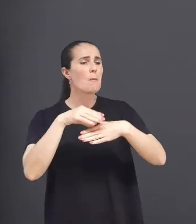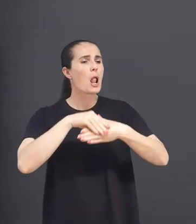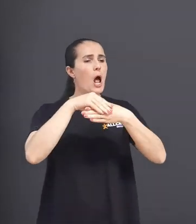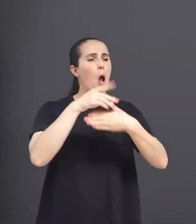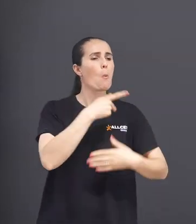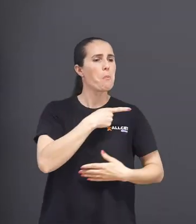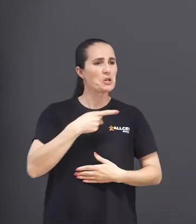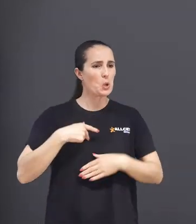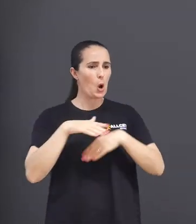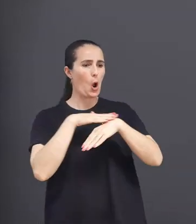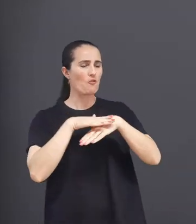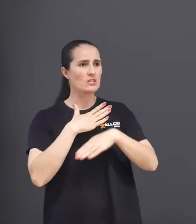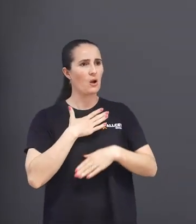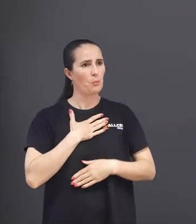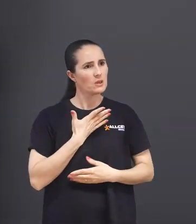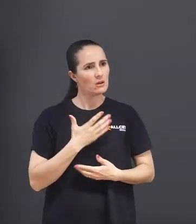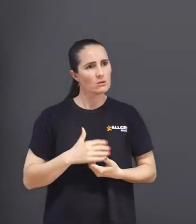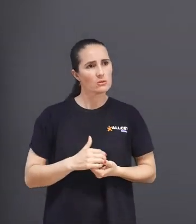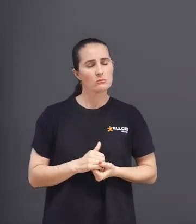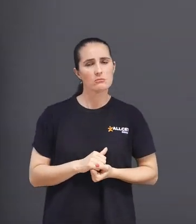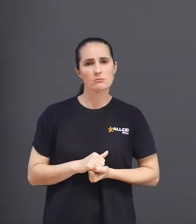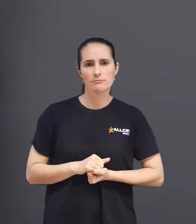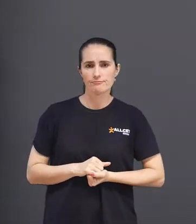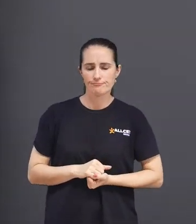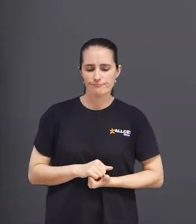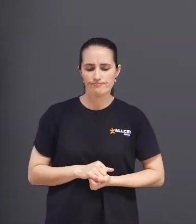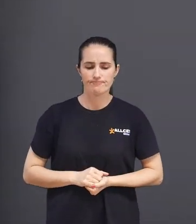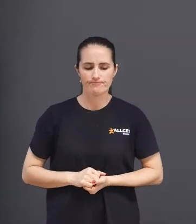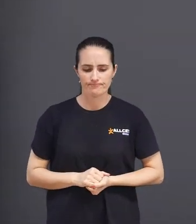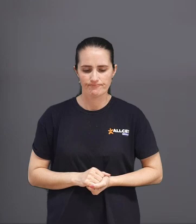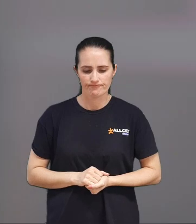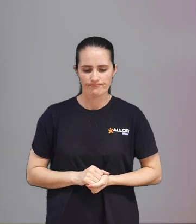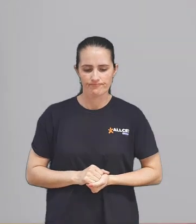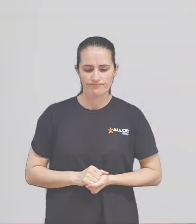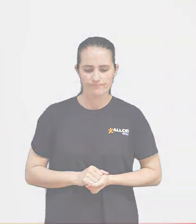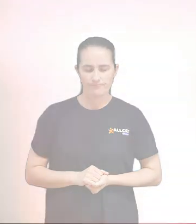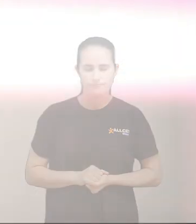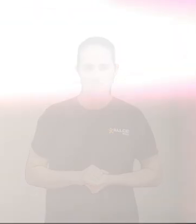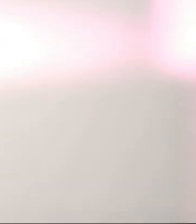toda essa pressão psicológica, trazendo pastor para falar comigo.